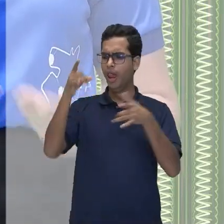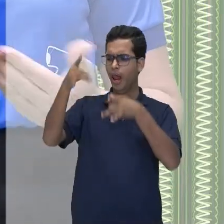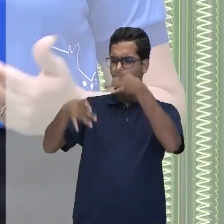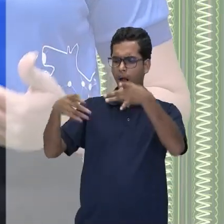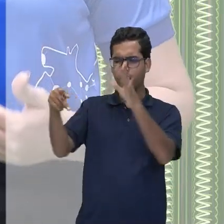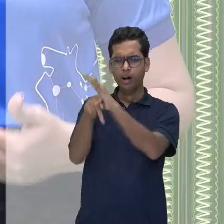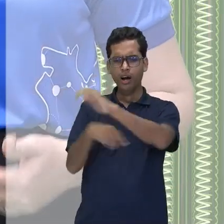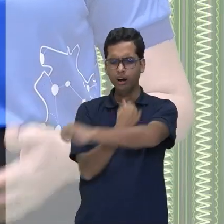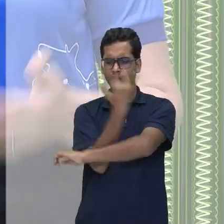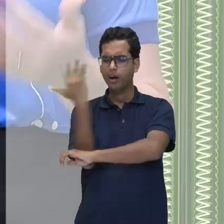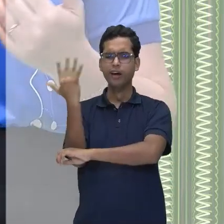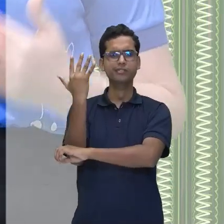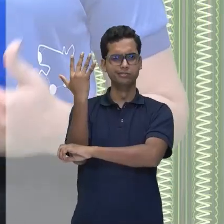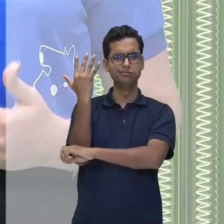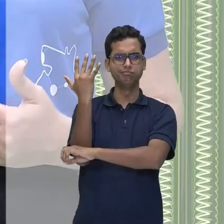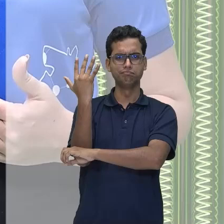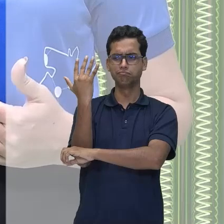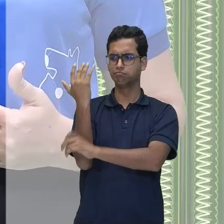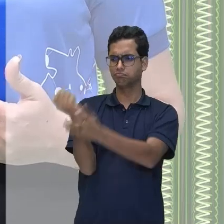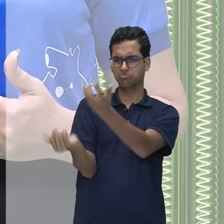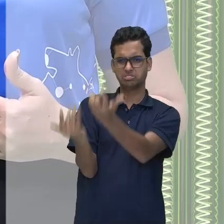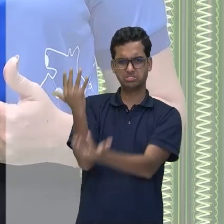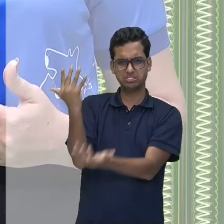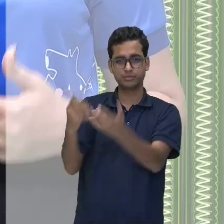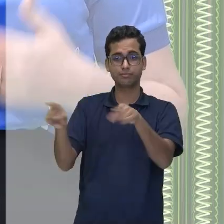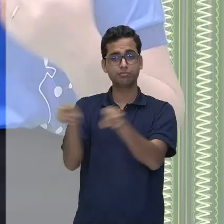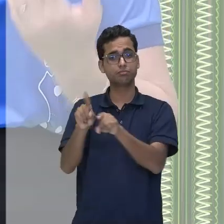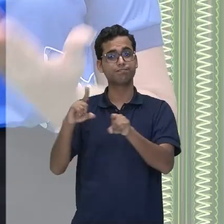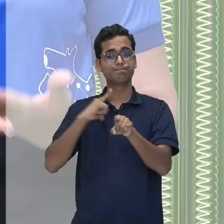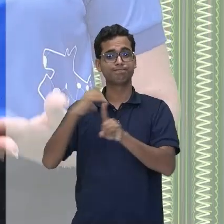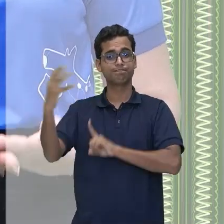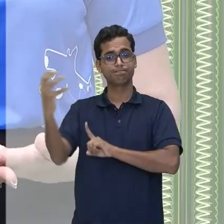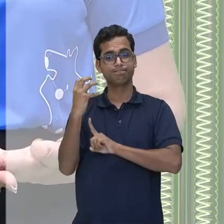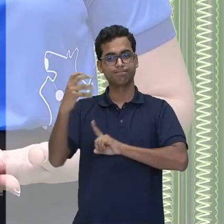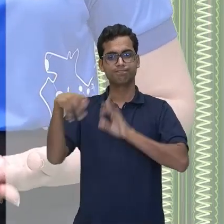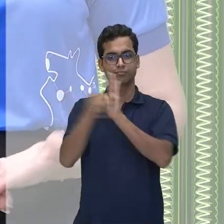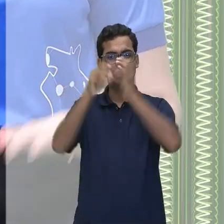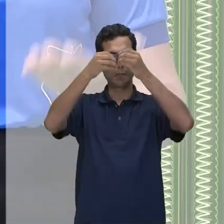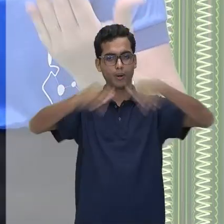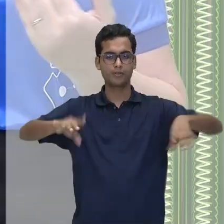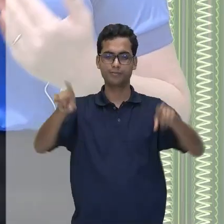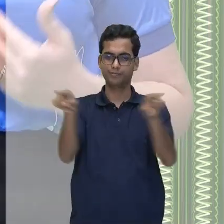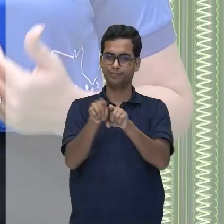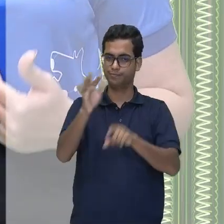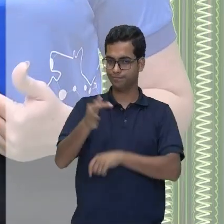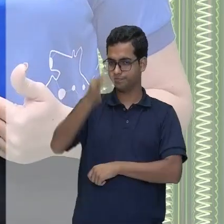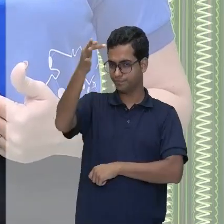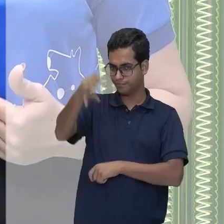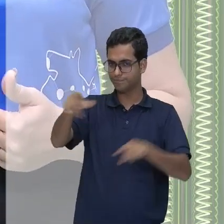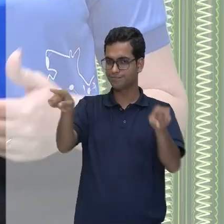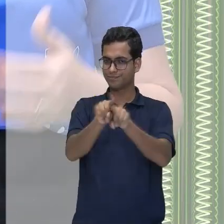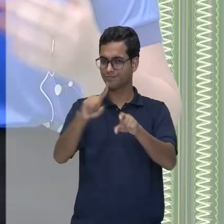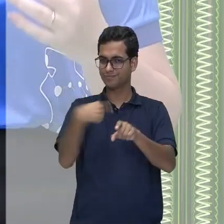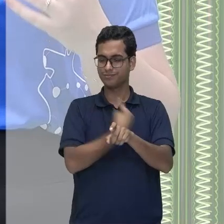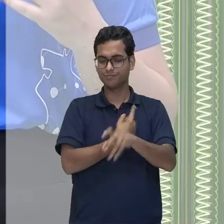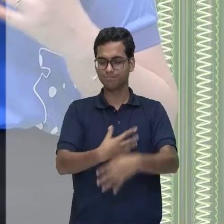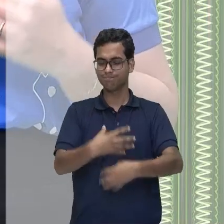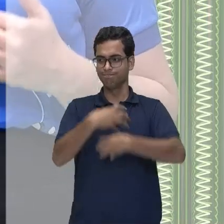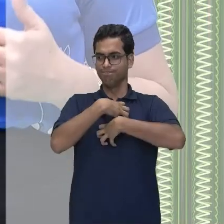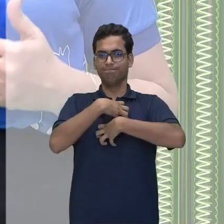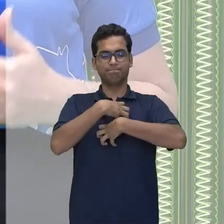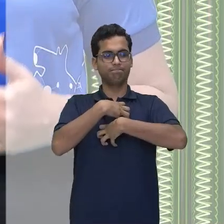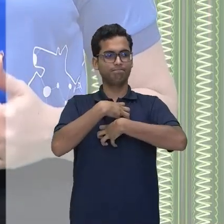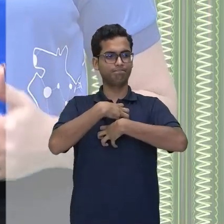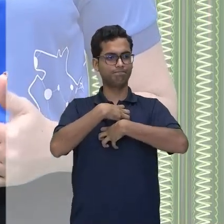ou de outra, né, seremos impactados também. Então, em algum momento, a gente vai sentir, né, que esses impactos